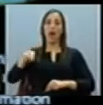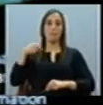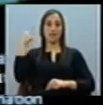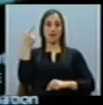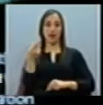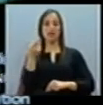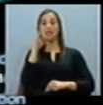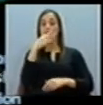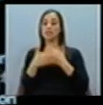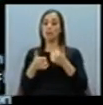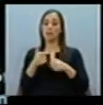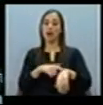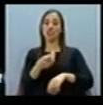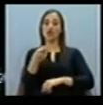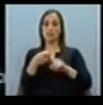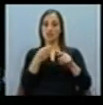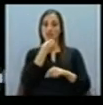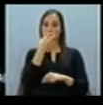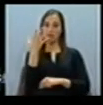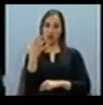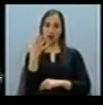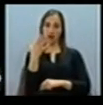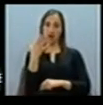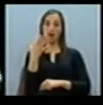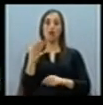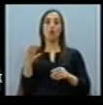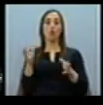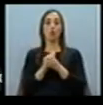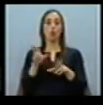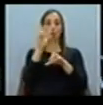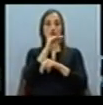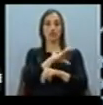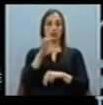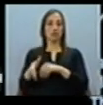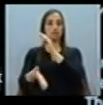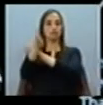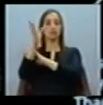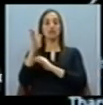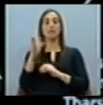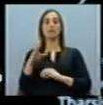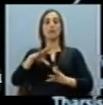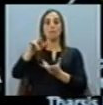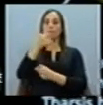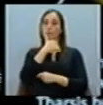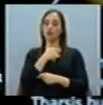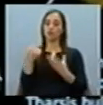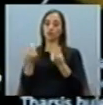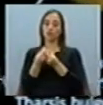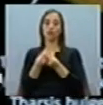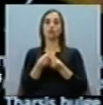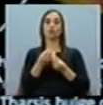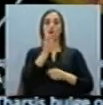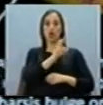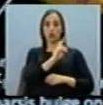se tudo correr bem, às 9h30 da manhã, parte uma nova missão para Marte, uma cooperação entre a Rússia e a Agência